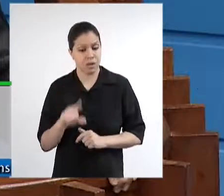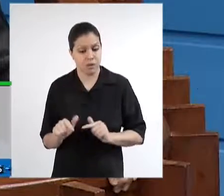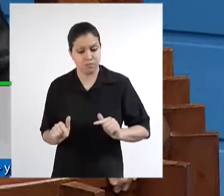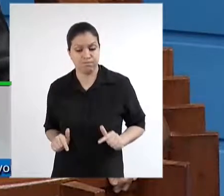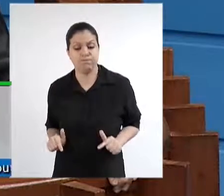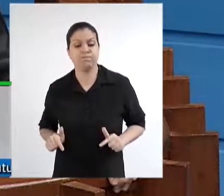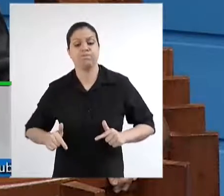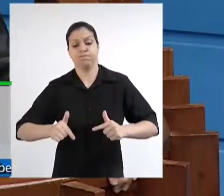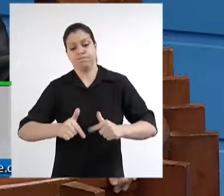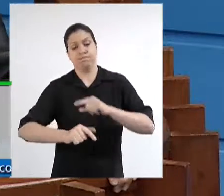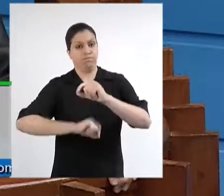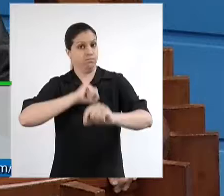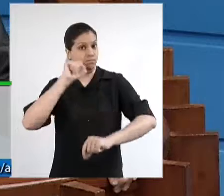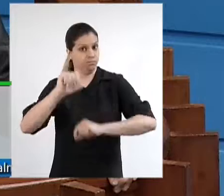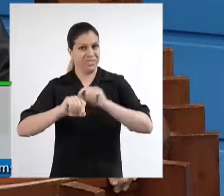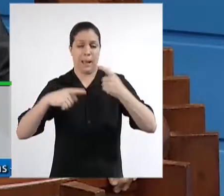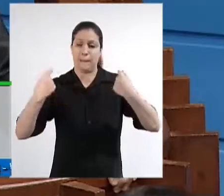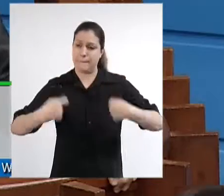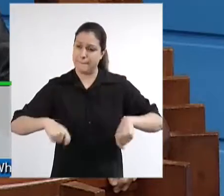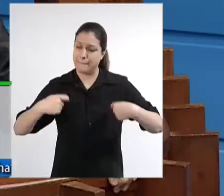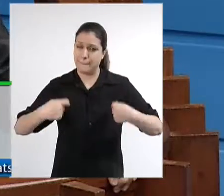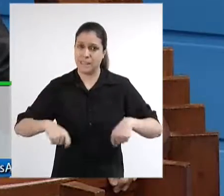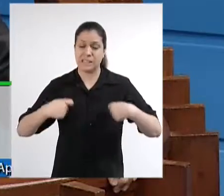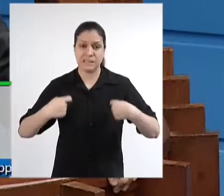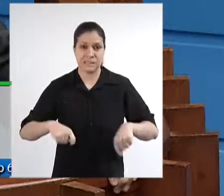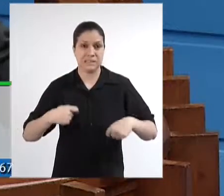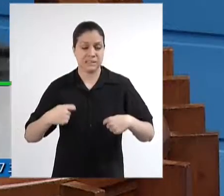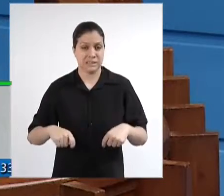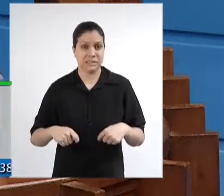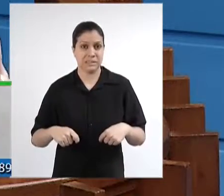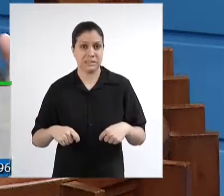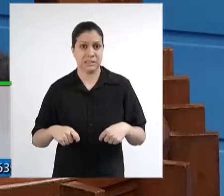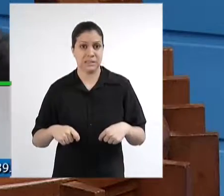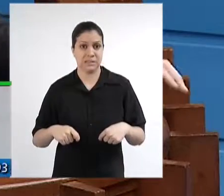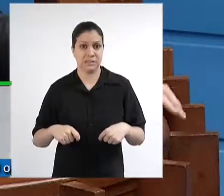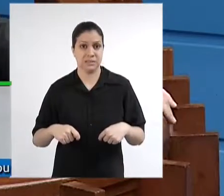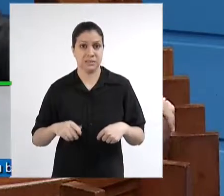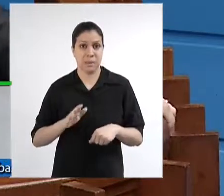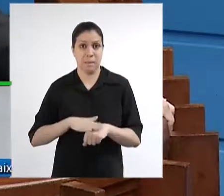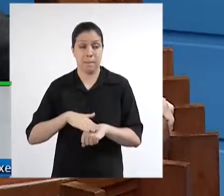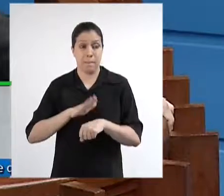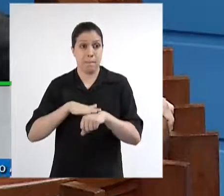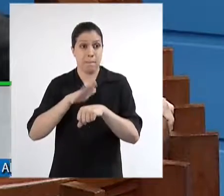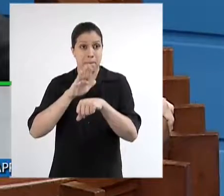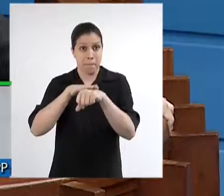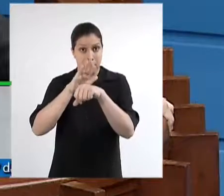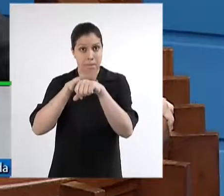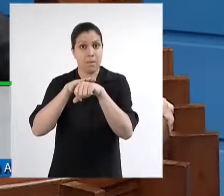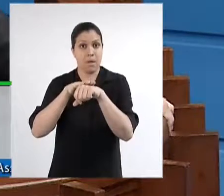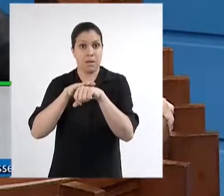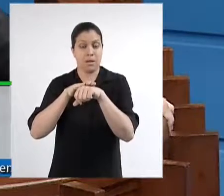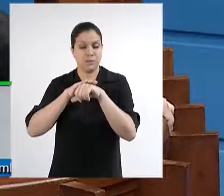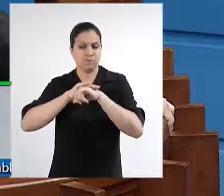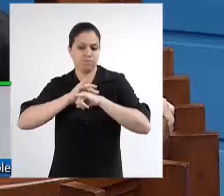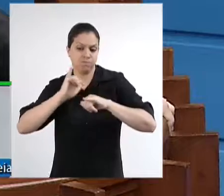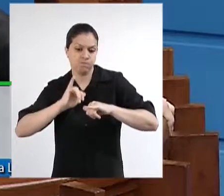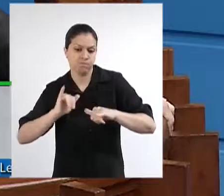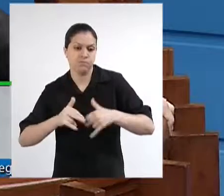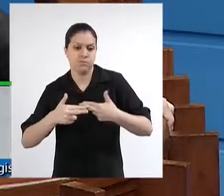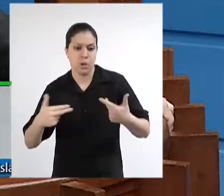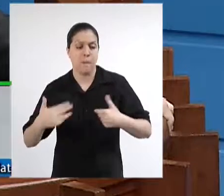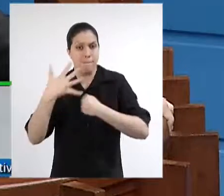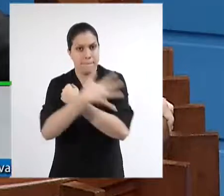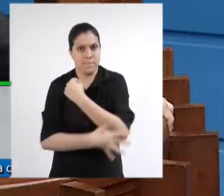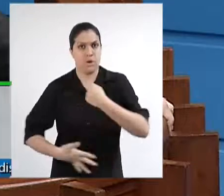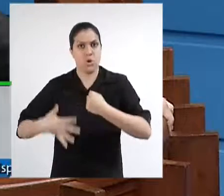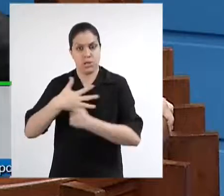que precisa ser construída mais ações para poder proteger a